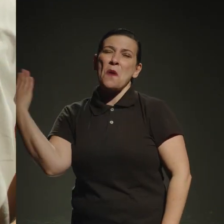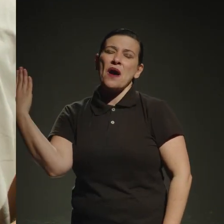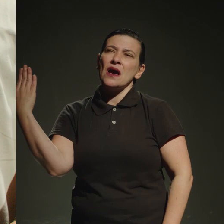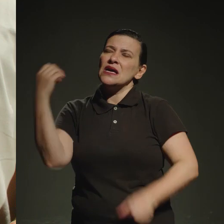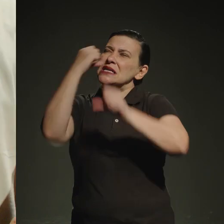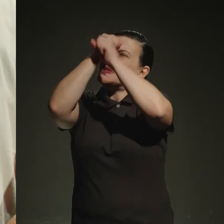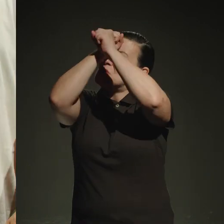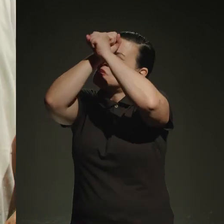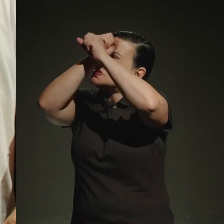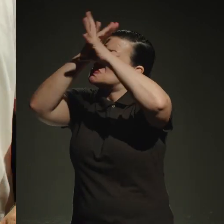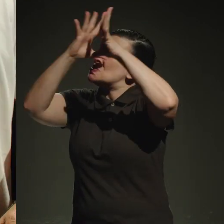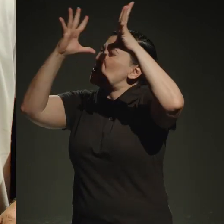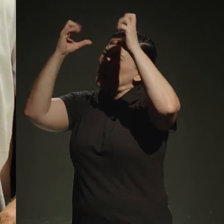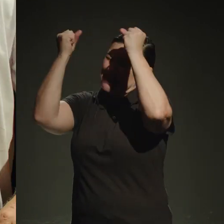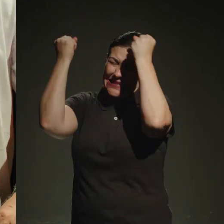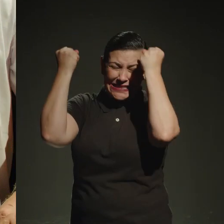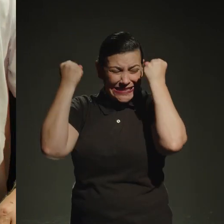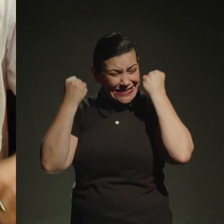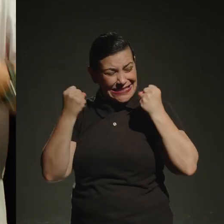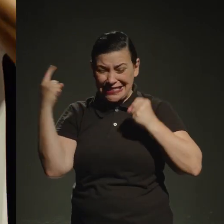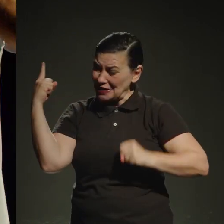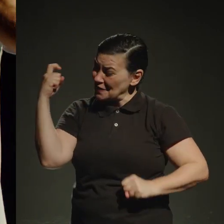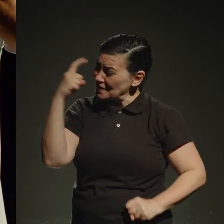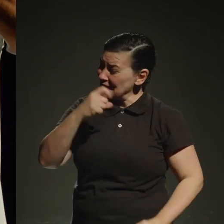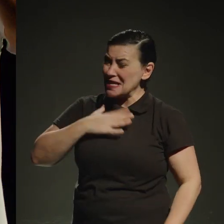vida, as nossas vidas.